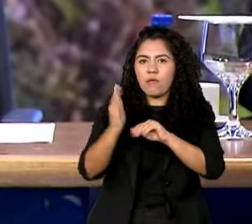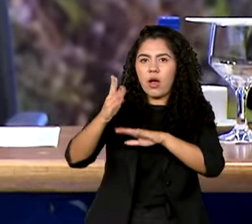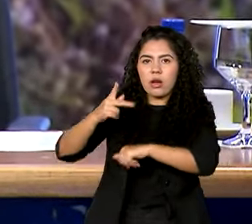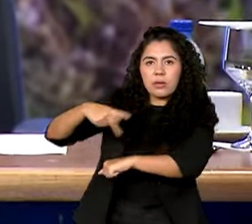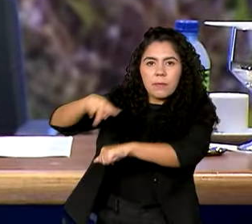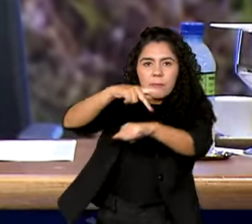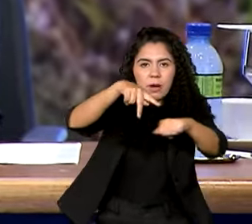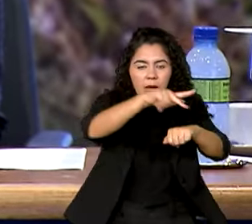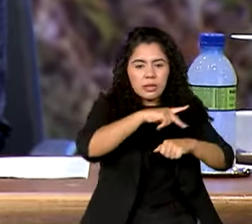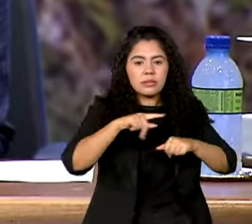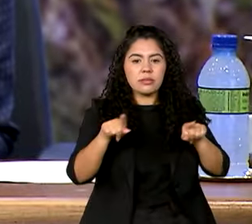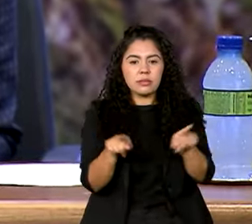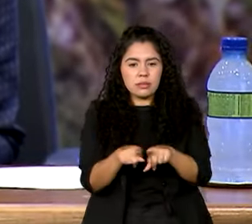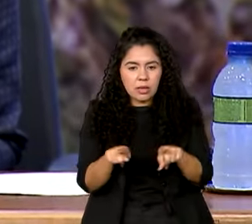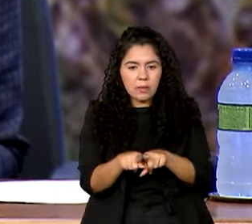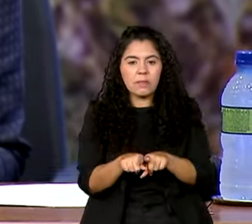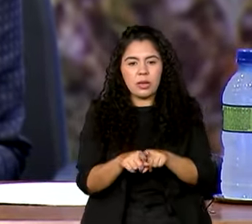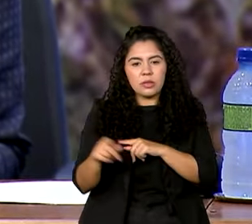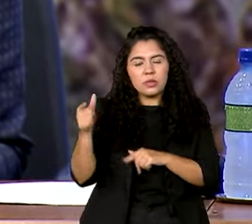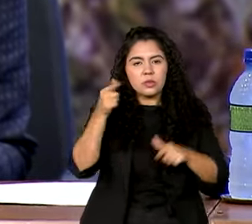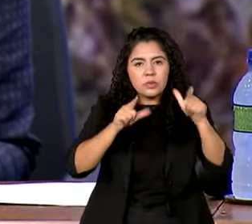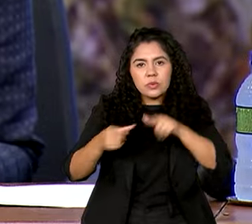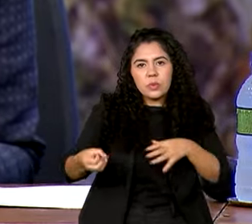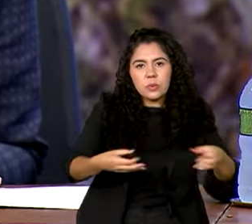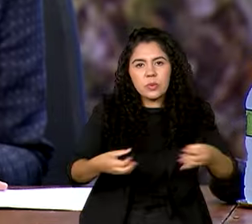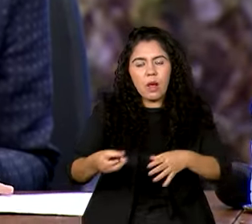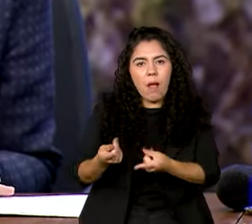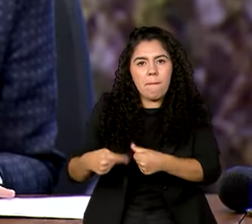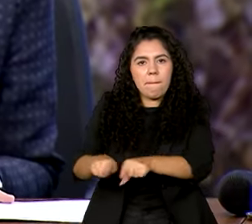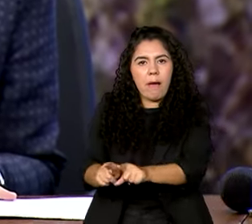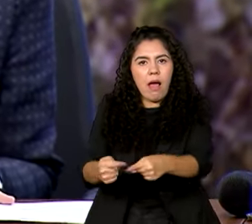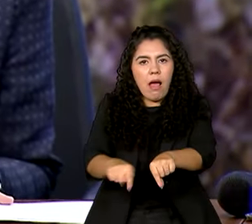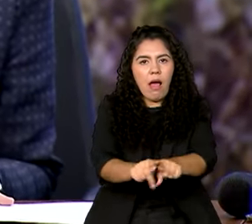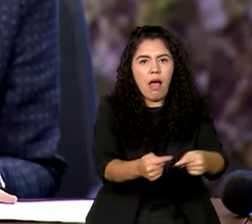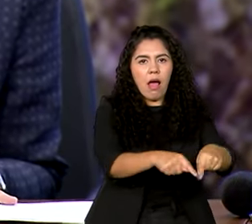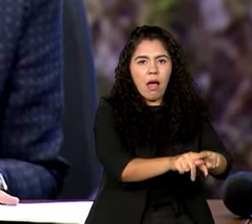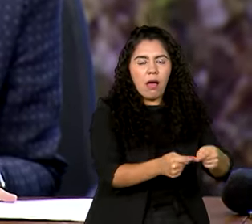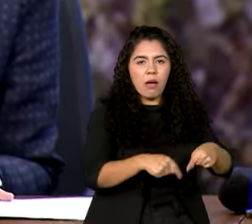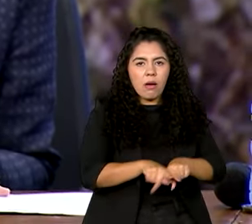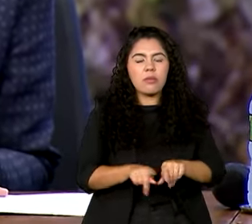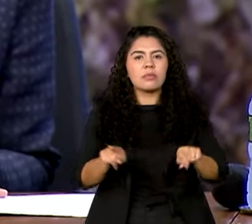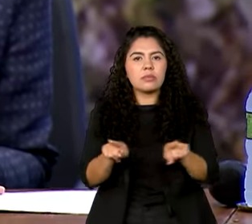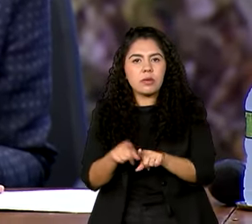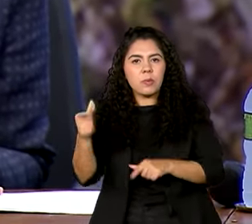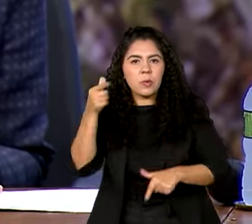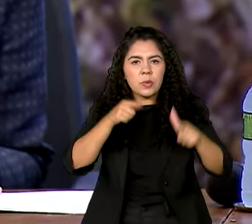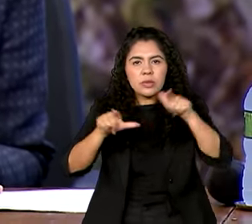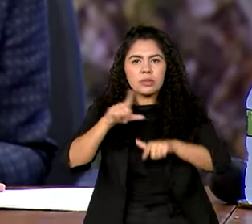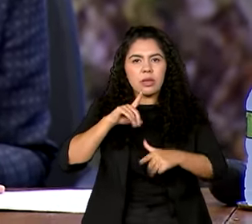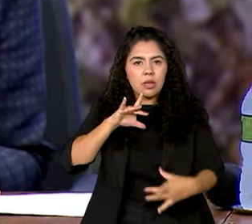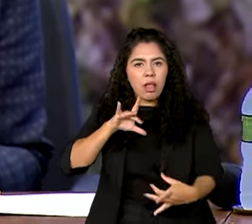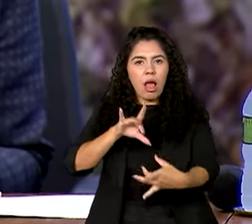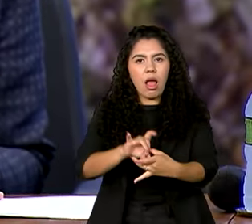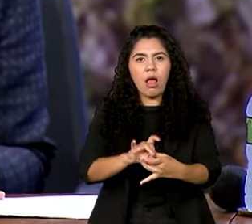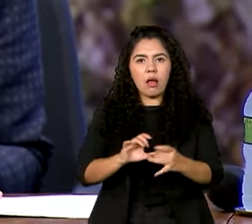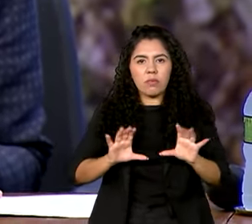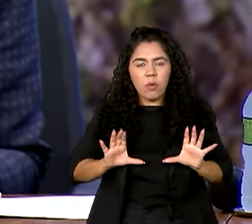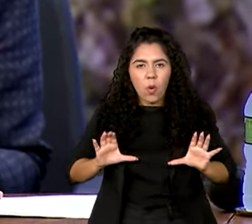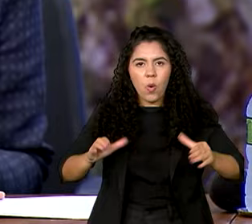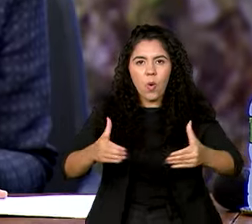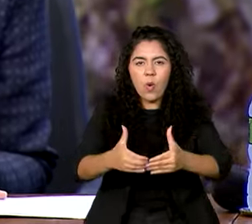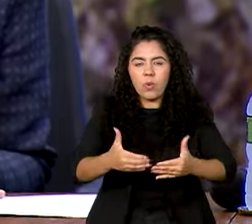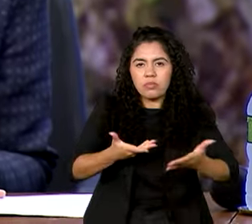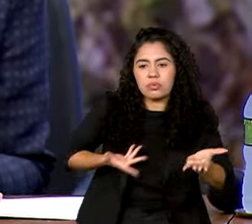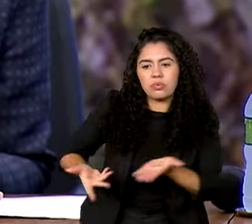de formatos inovadores de parcerias, favorecendo o estabelecimento de uma rede global que reflete o